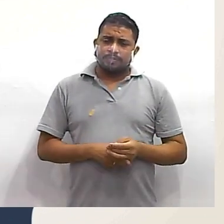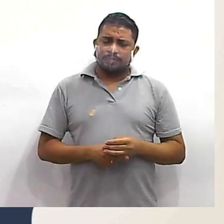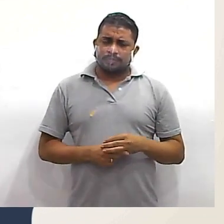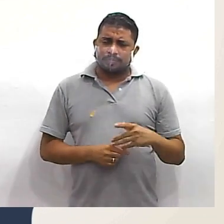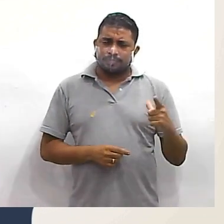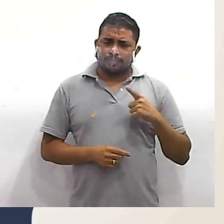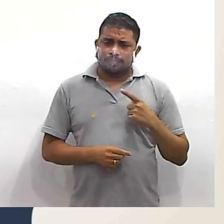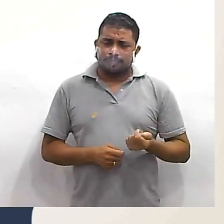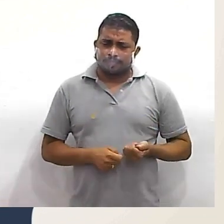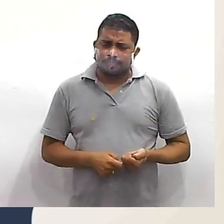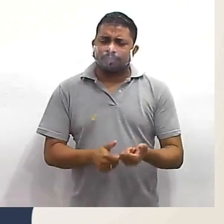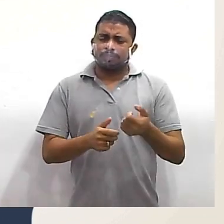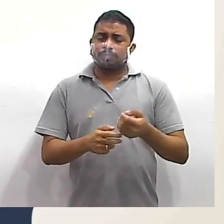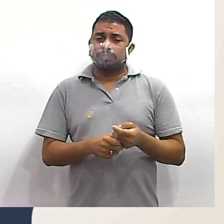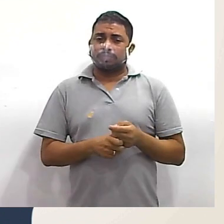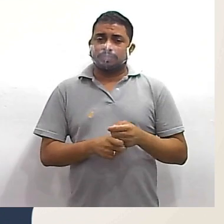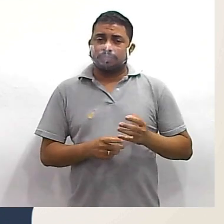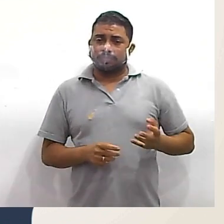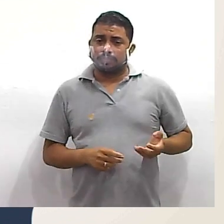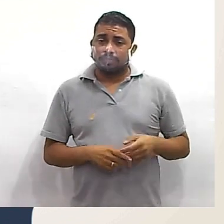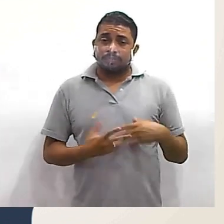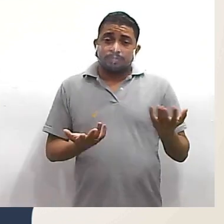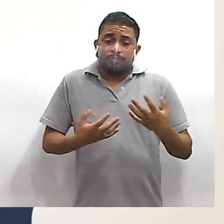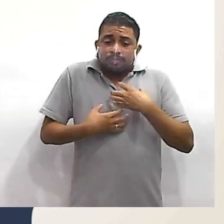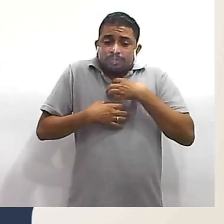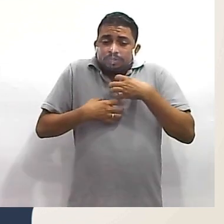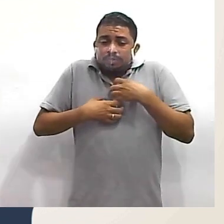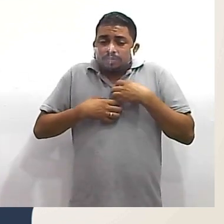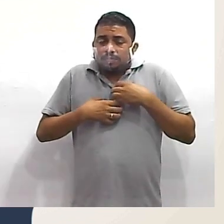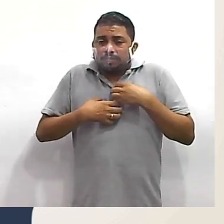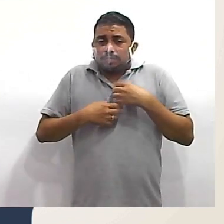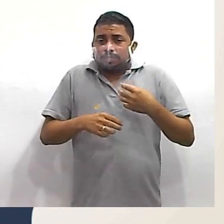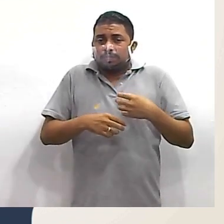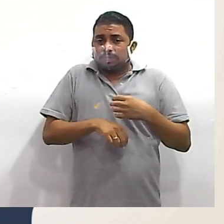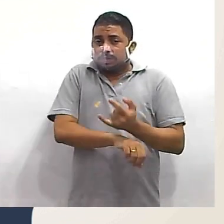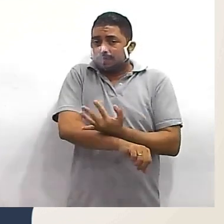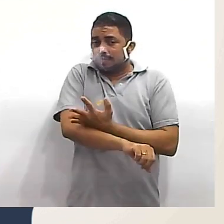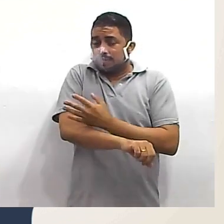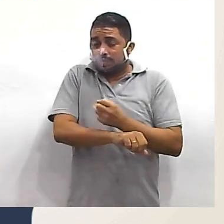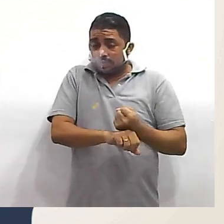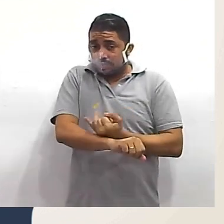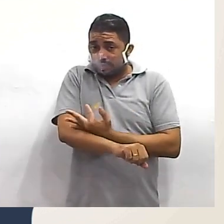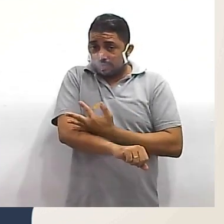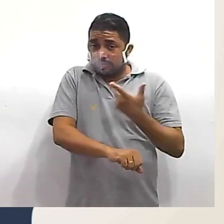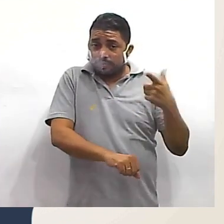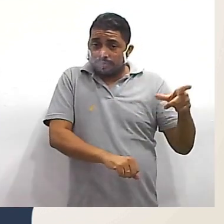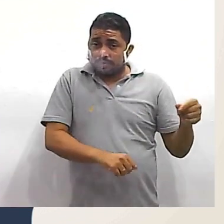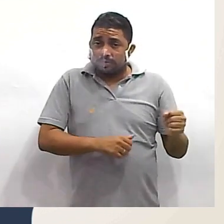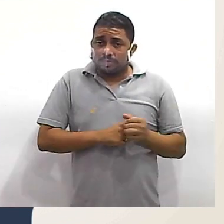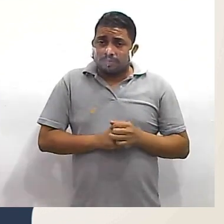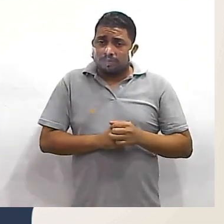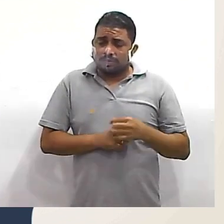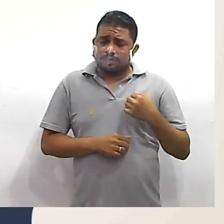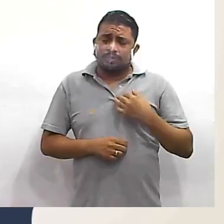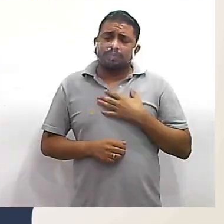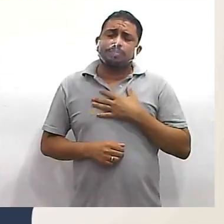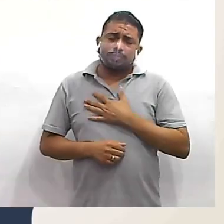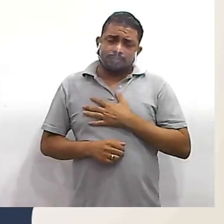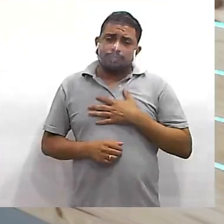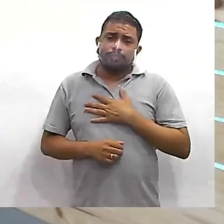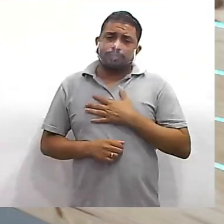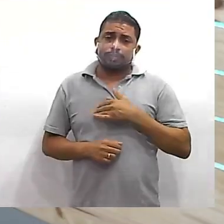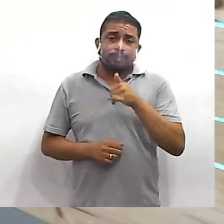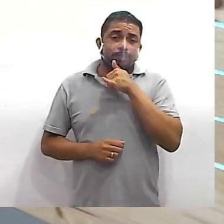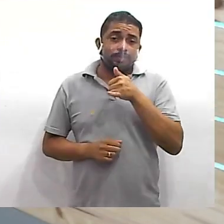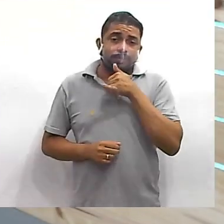e também a forma como lidamos com as emoções dos outros, né? Gente, eu gosto sempre de dar um